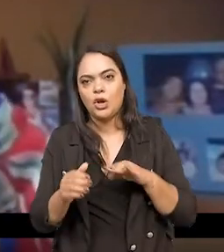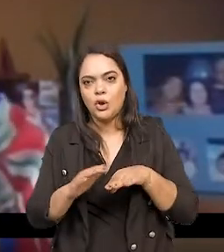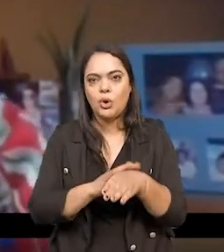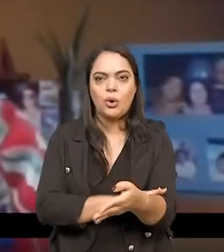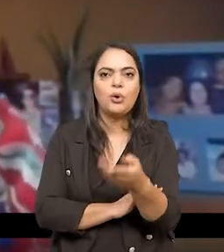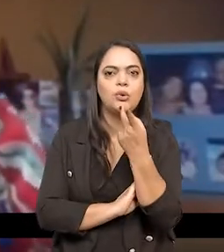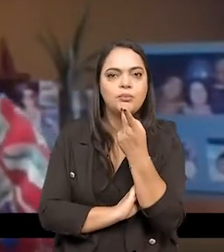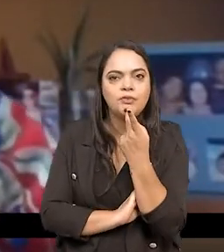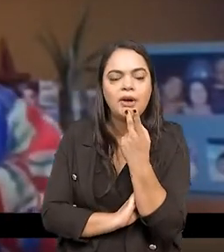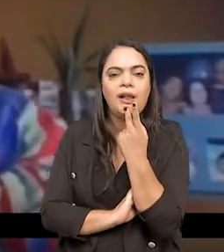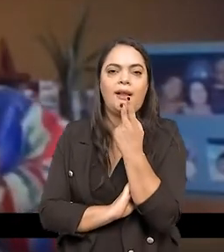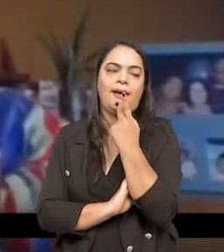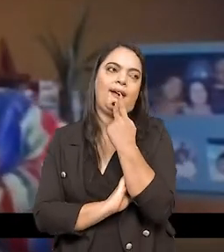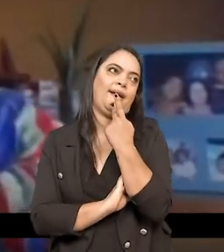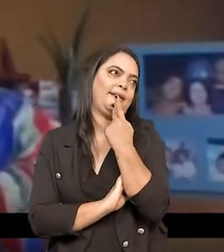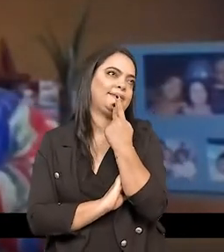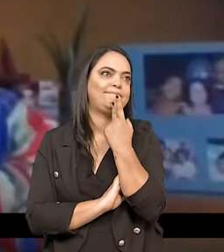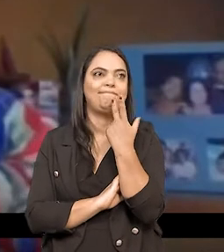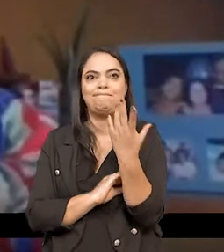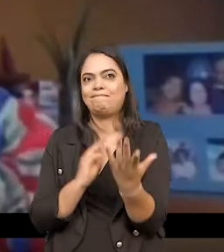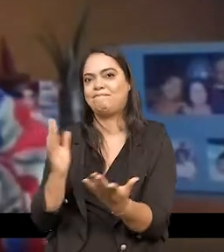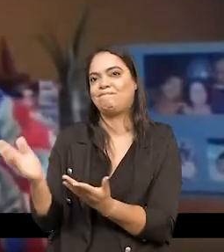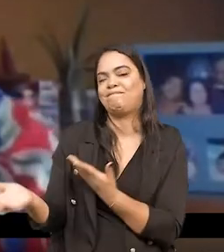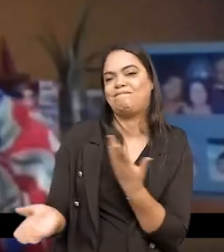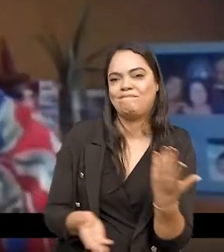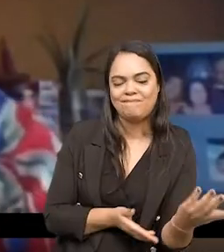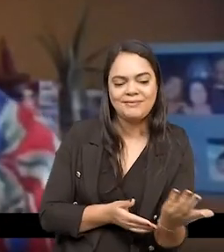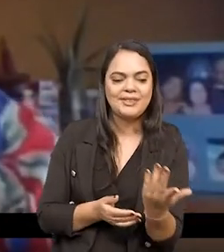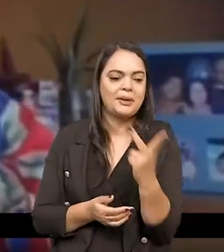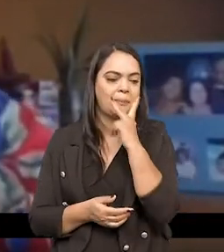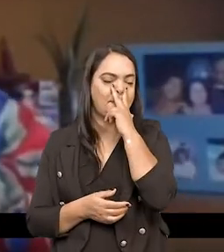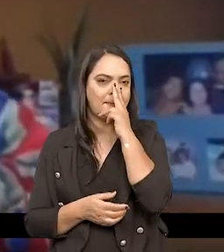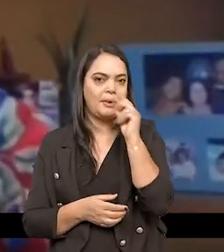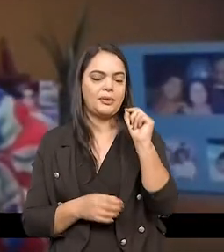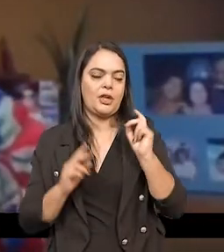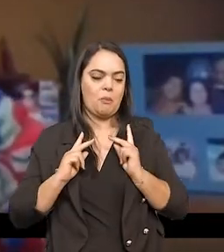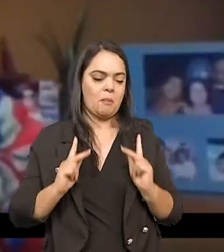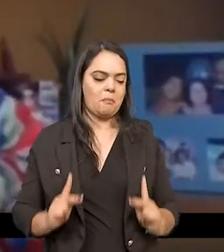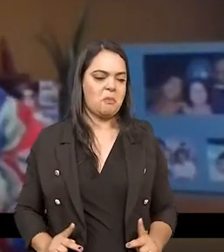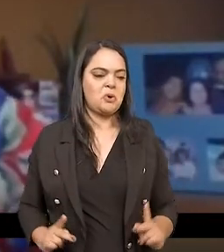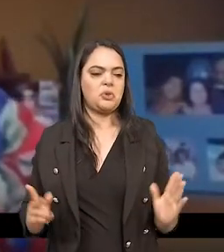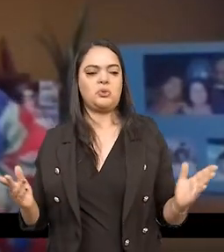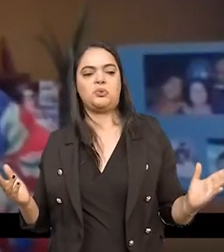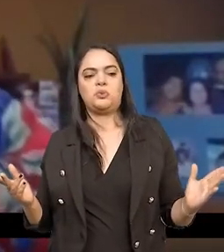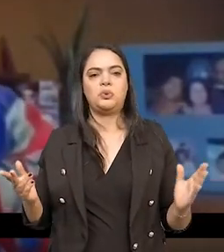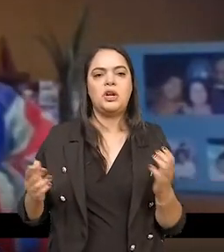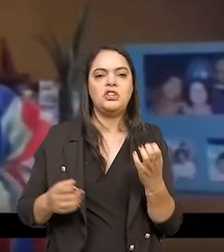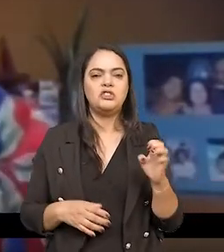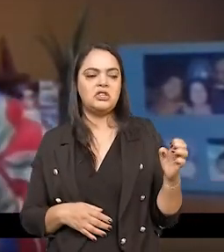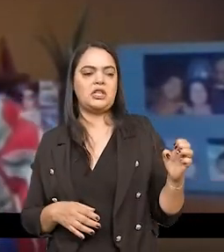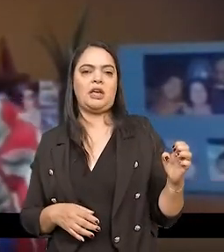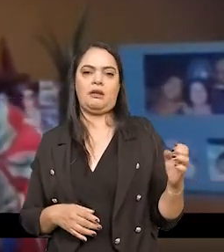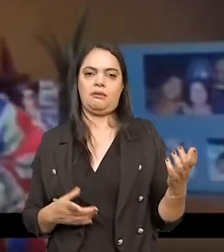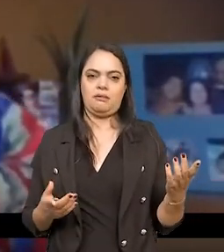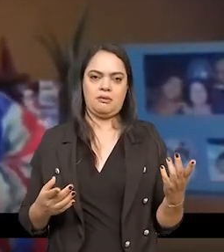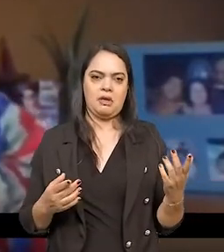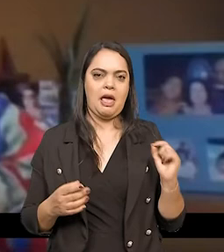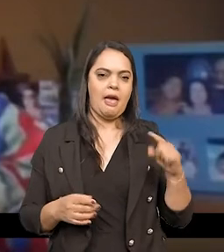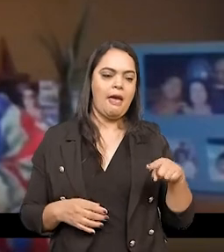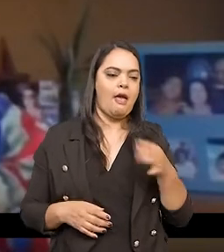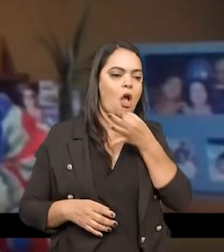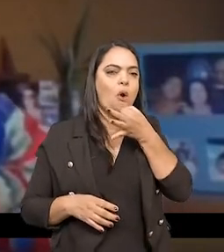costumam se dizer, né, que são uma postura mais de esquerda, uma